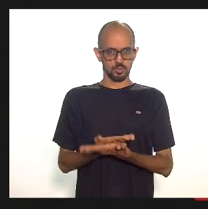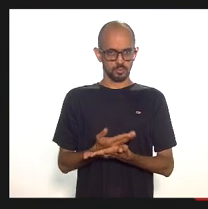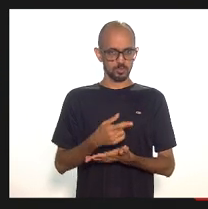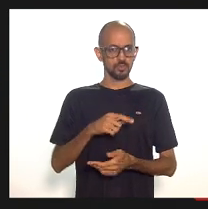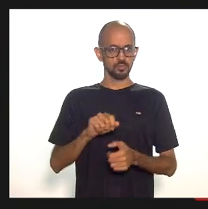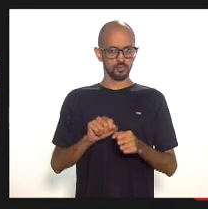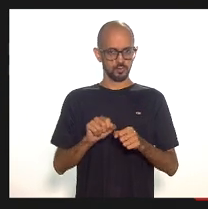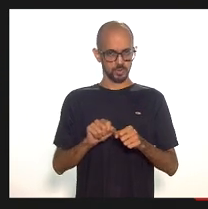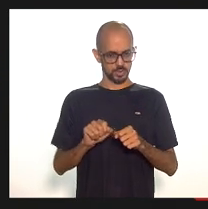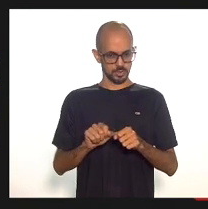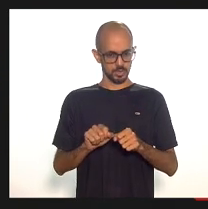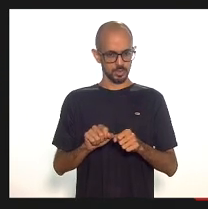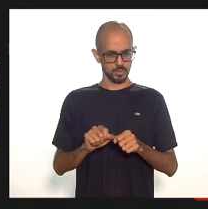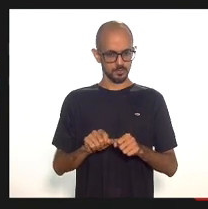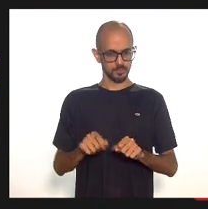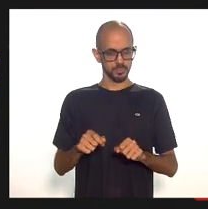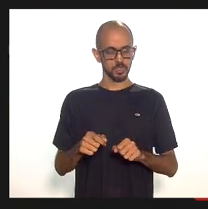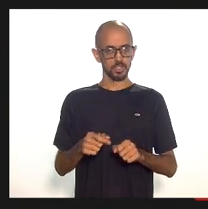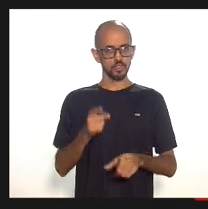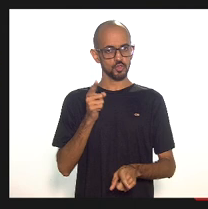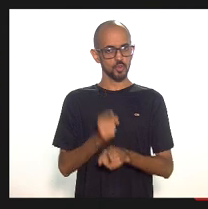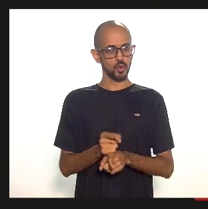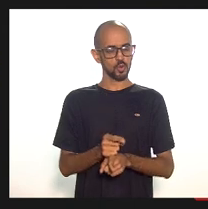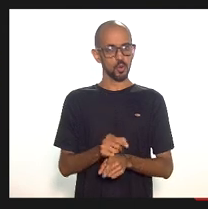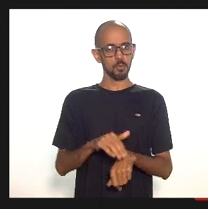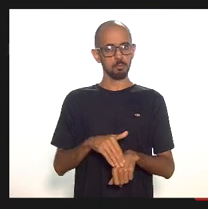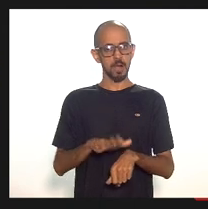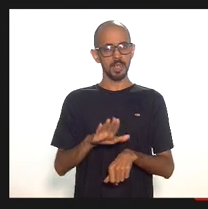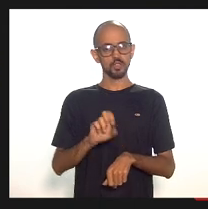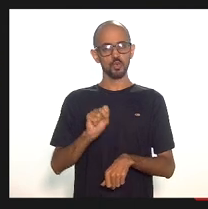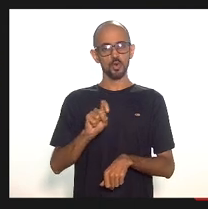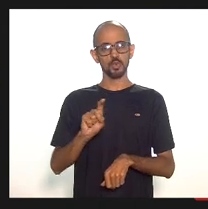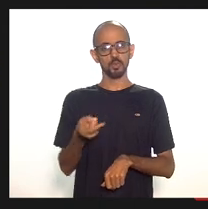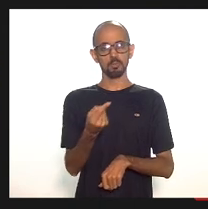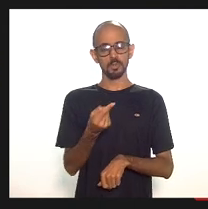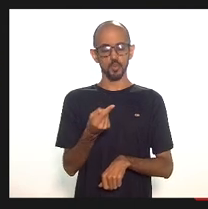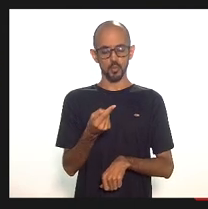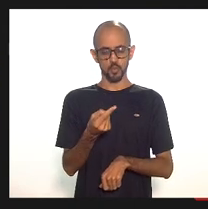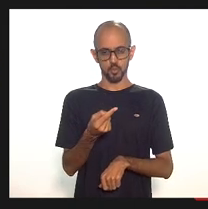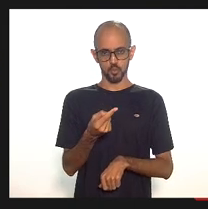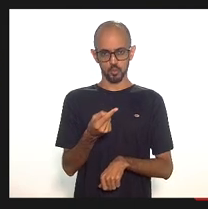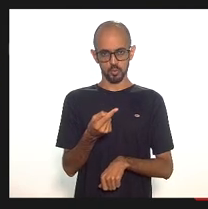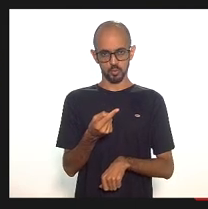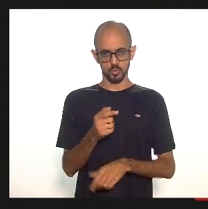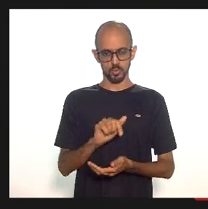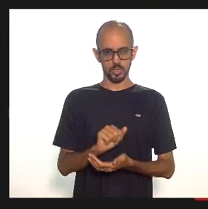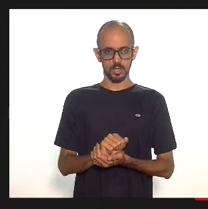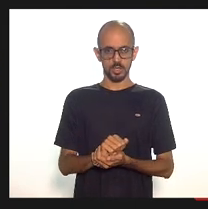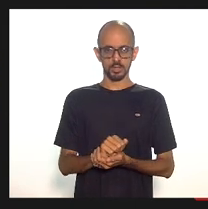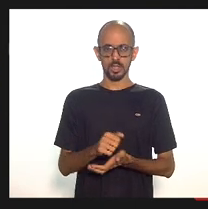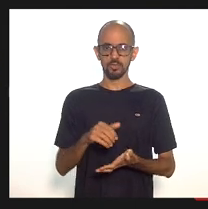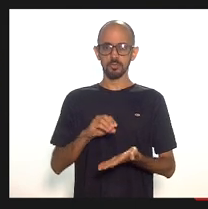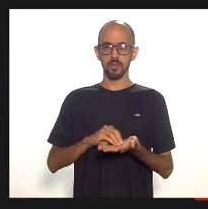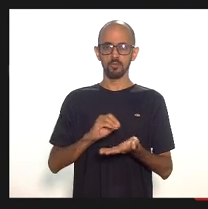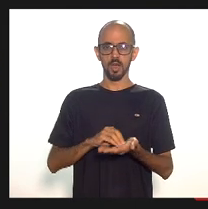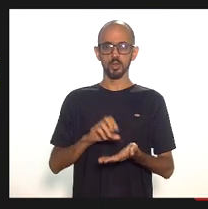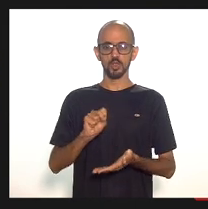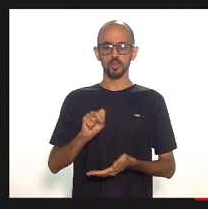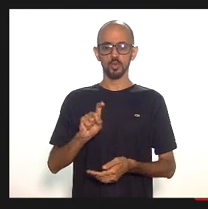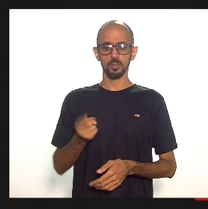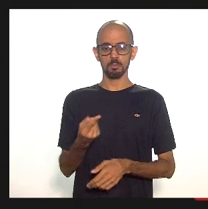foi identificado um déficit de mais de 8 mil, através do PROAD SUS, né, que foi colocado um déficit de mais de 8